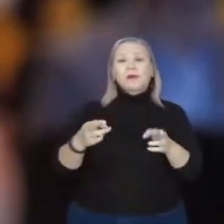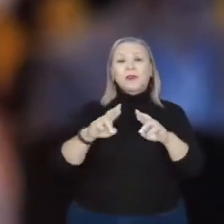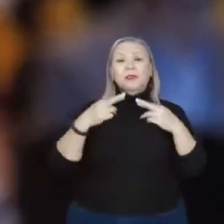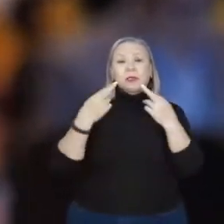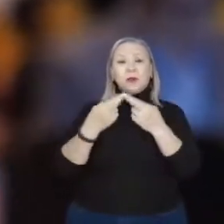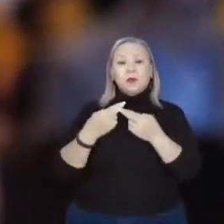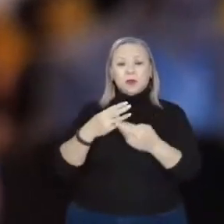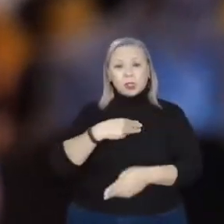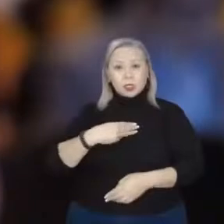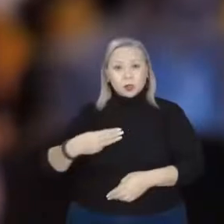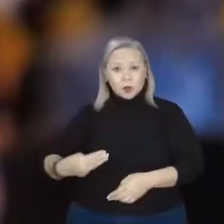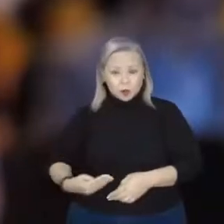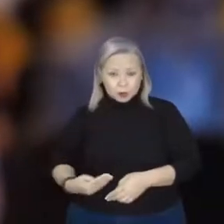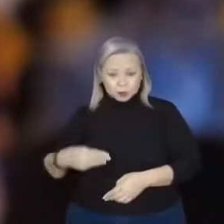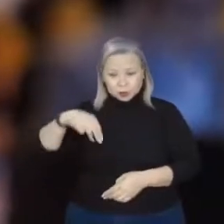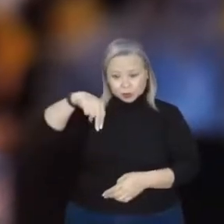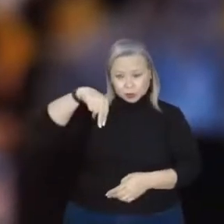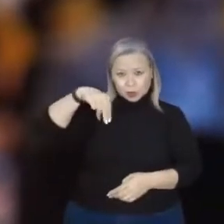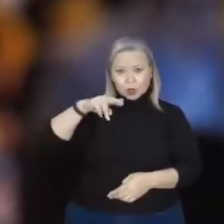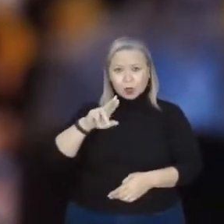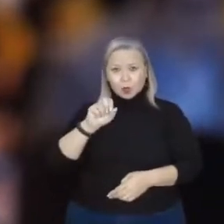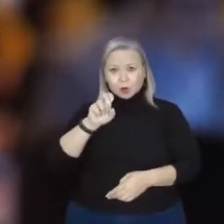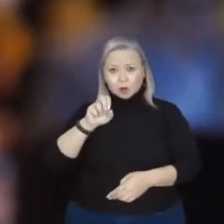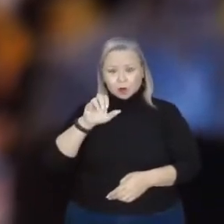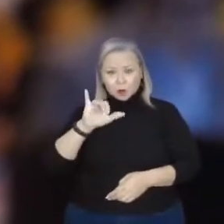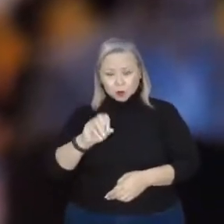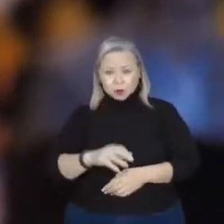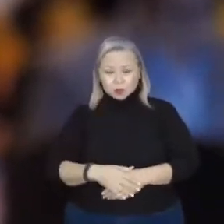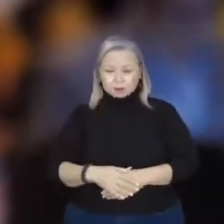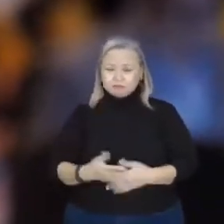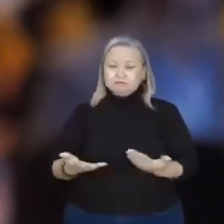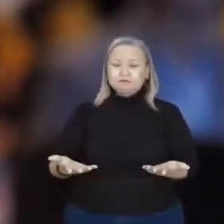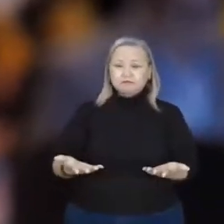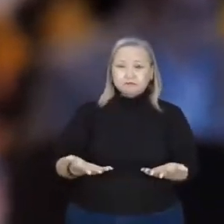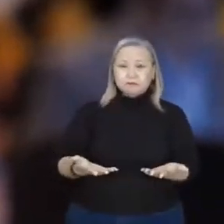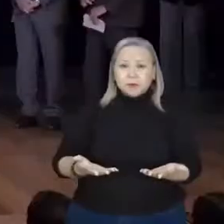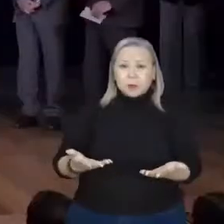comandantes da Força. A gente pode esperar um anúncio sobre quem serão ainda hoje?